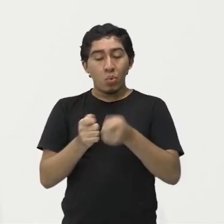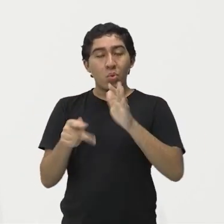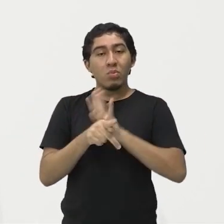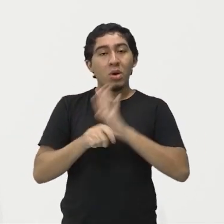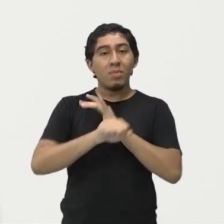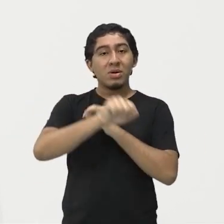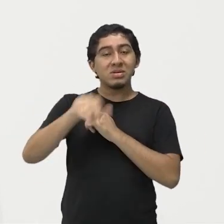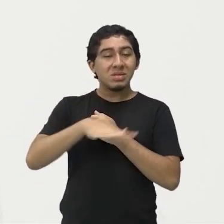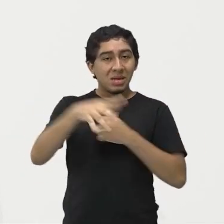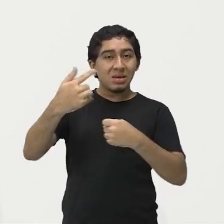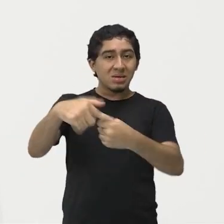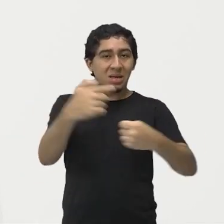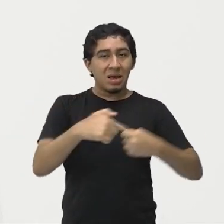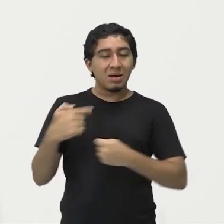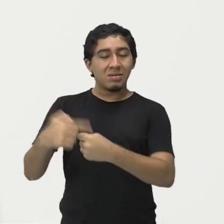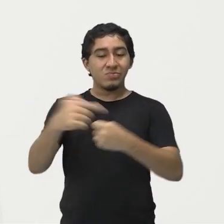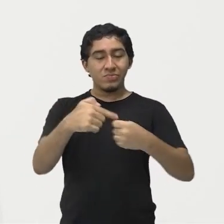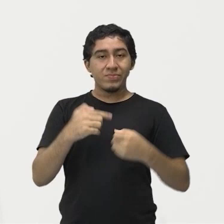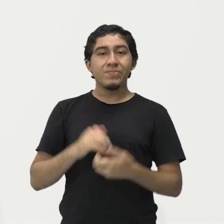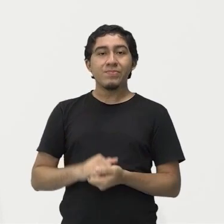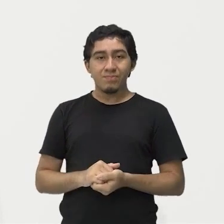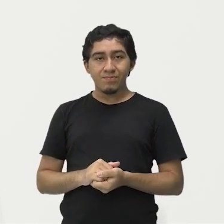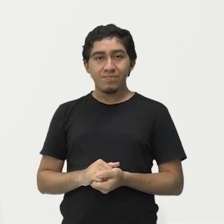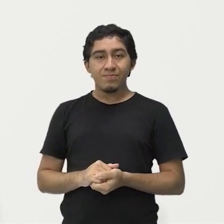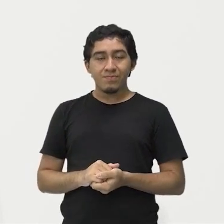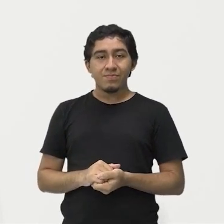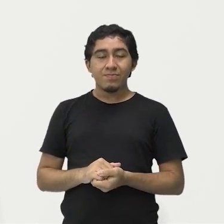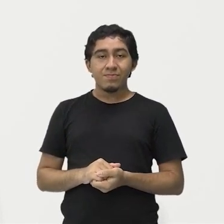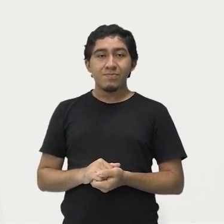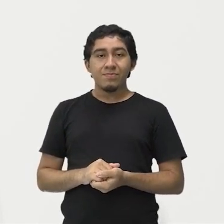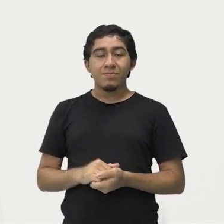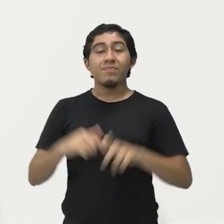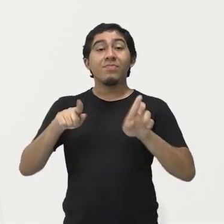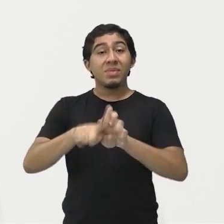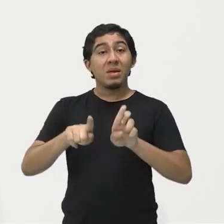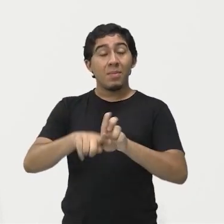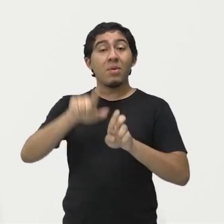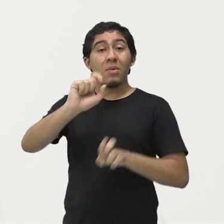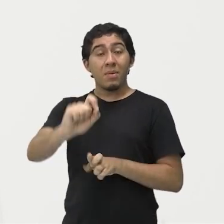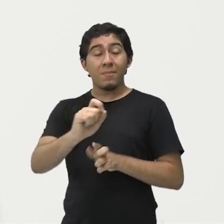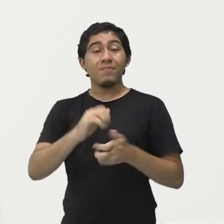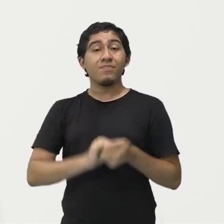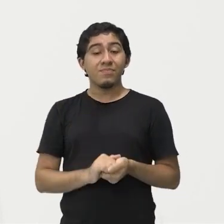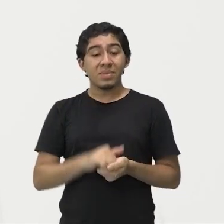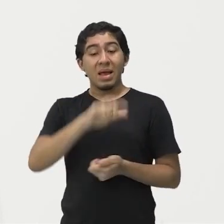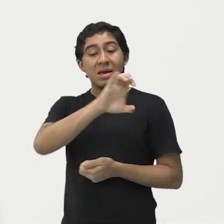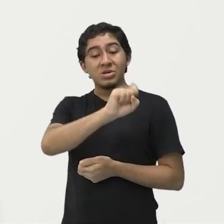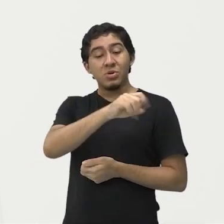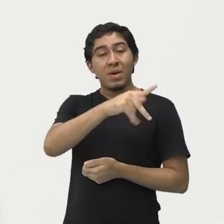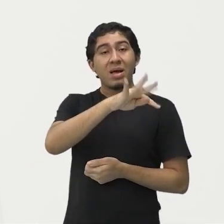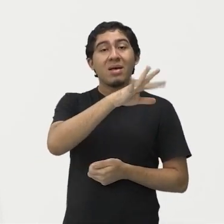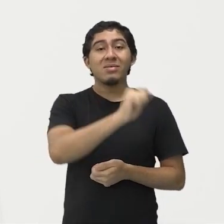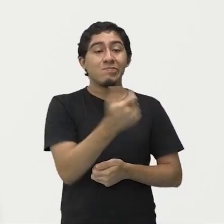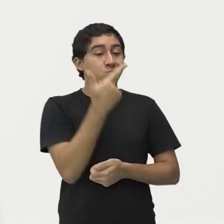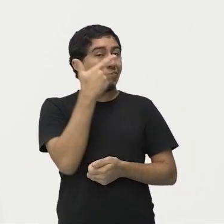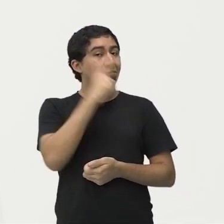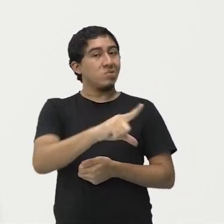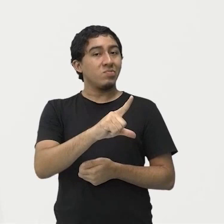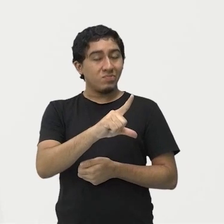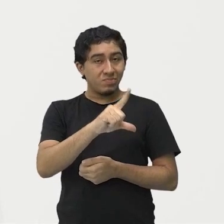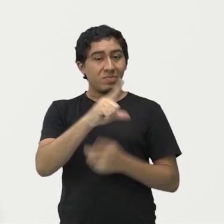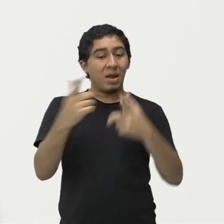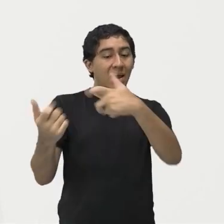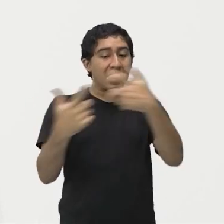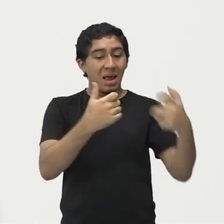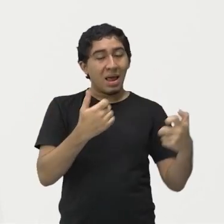situação. E Esparta acabou se dando melhor, saiu vitoriosa da guerra, mas também